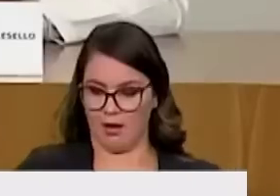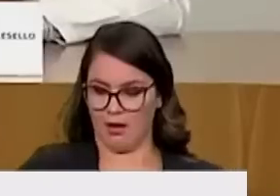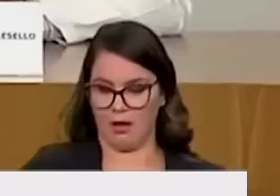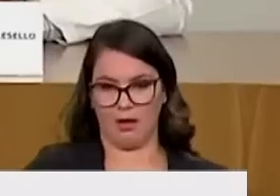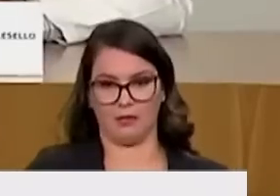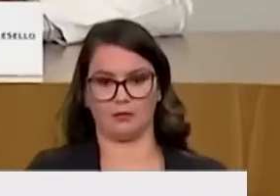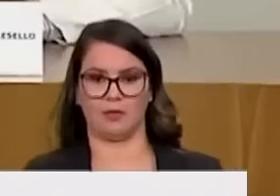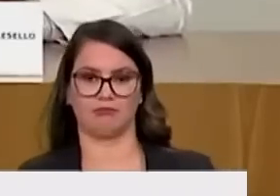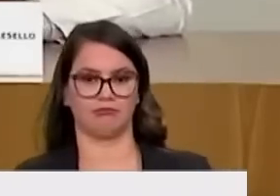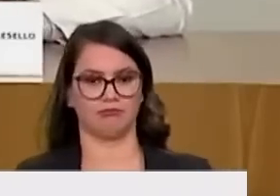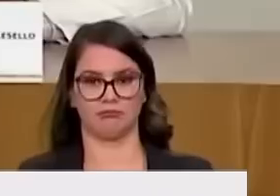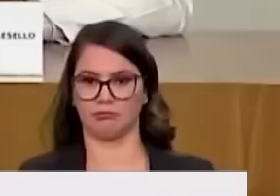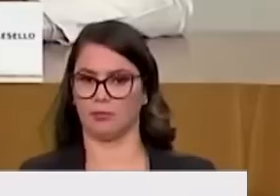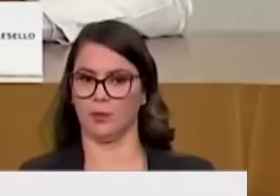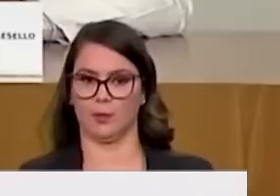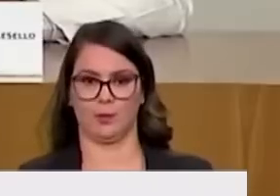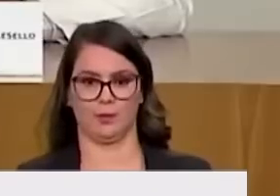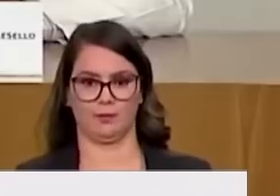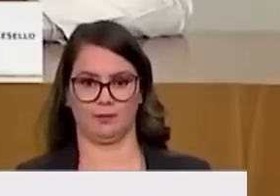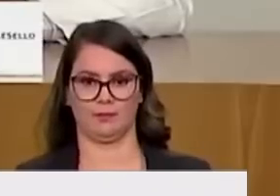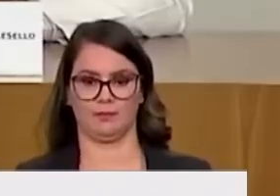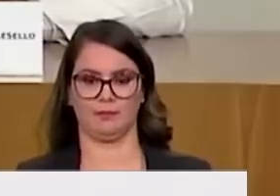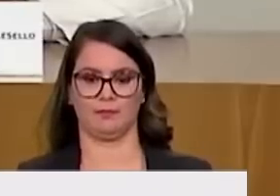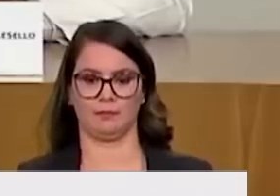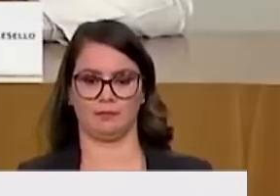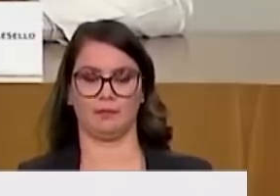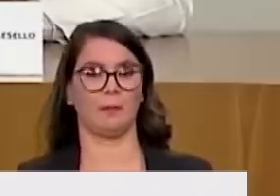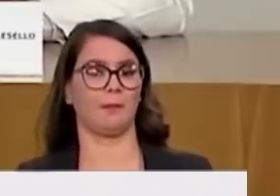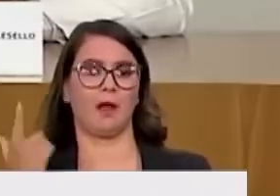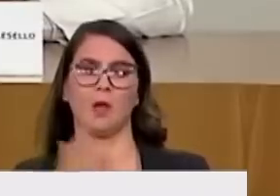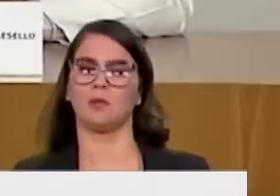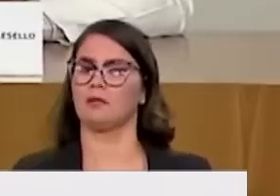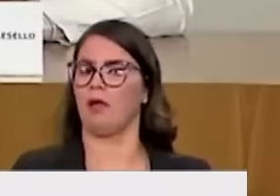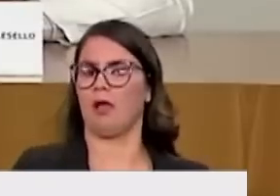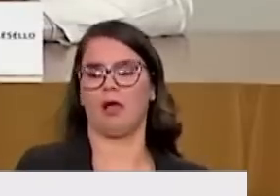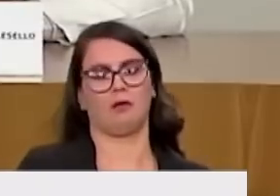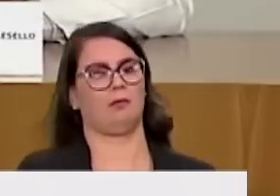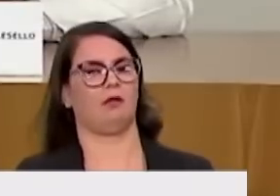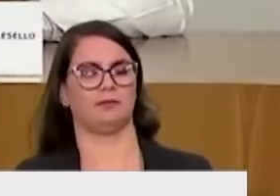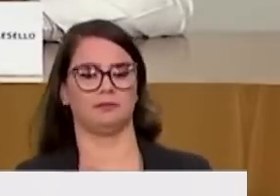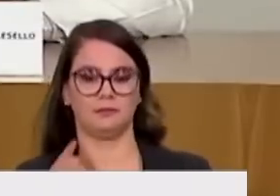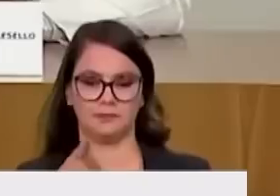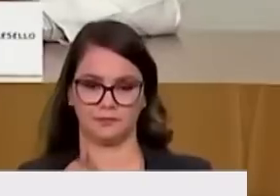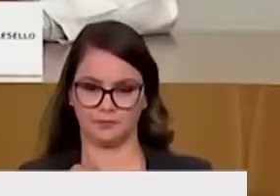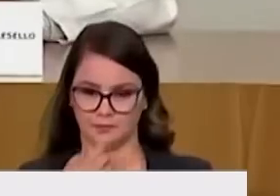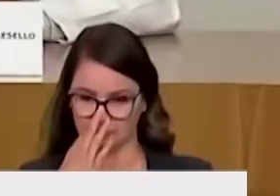e um equilíbrio suficiente para poder ter independência nas atividades do dia a dia.